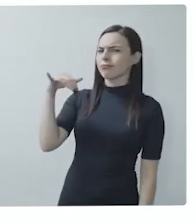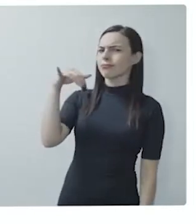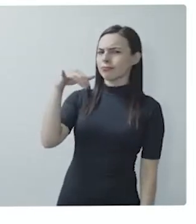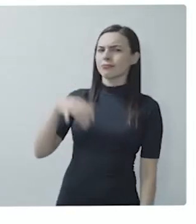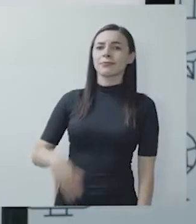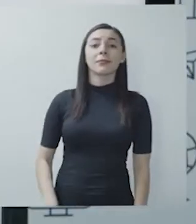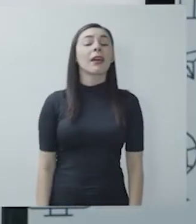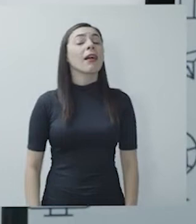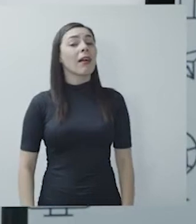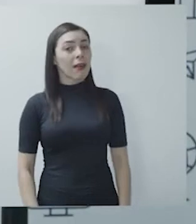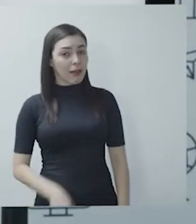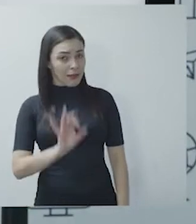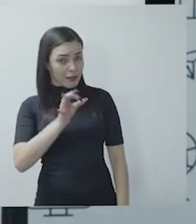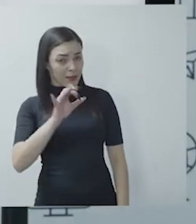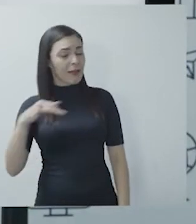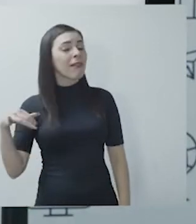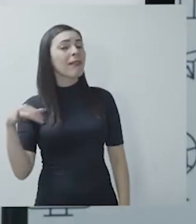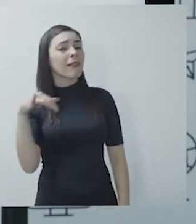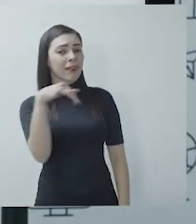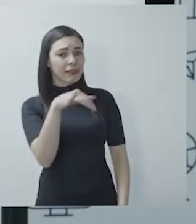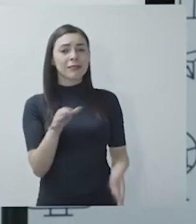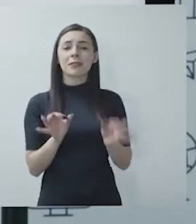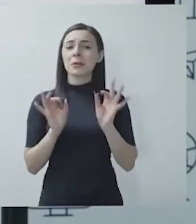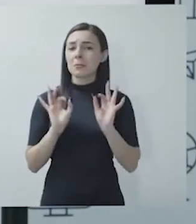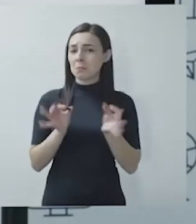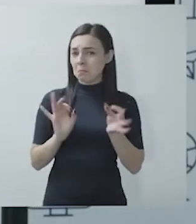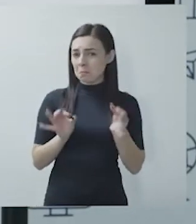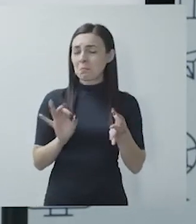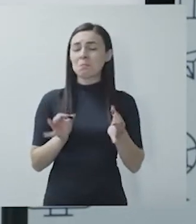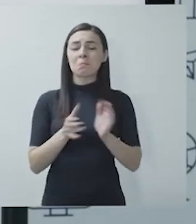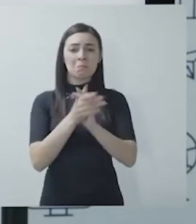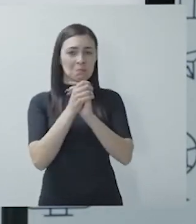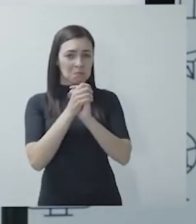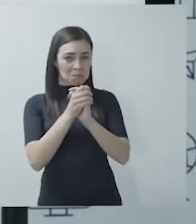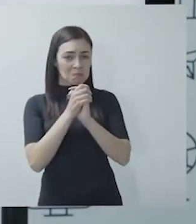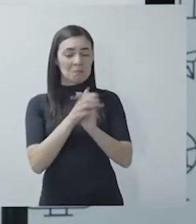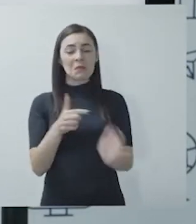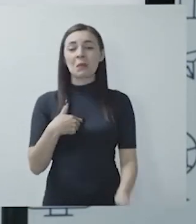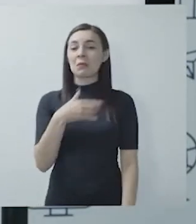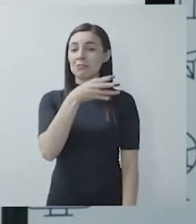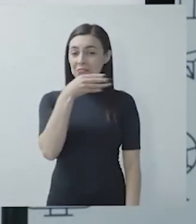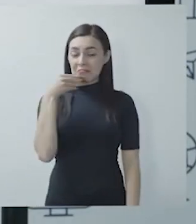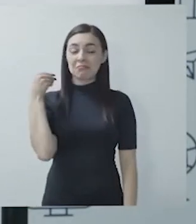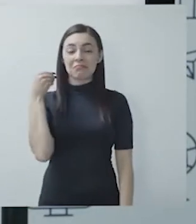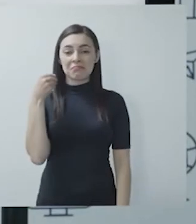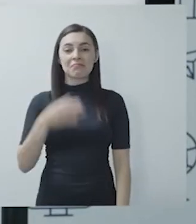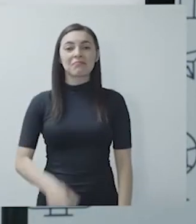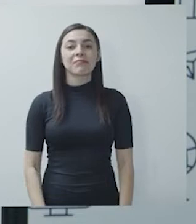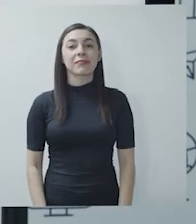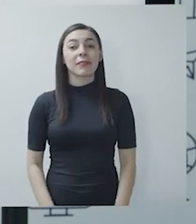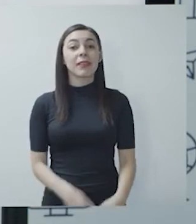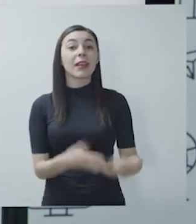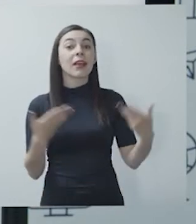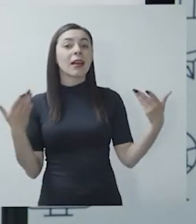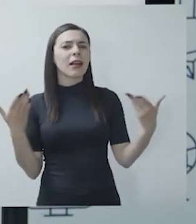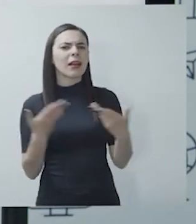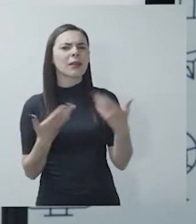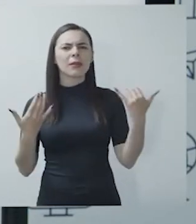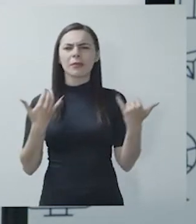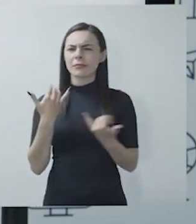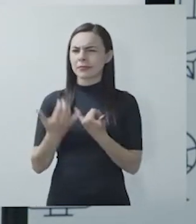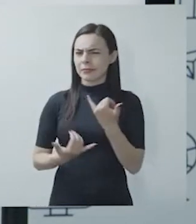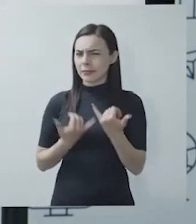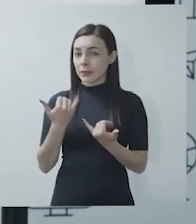Avião! Avião, muito bem! Gostei de ver. Agora nós temos uma